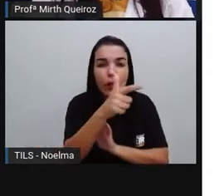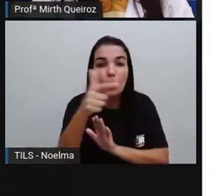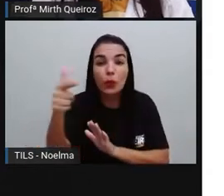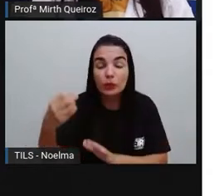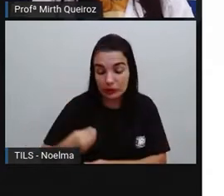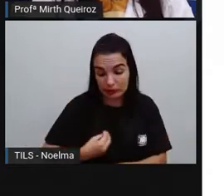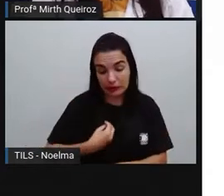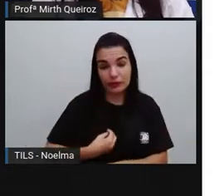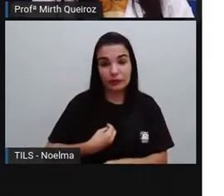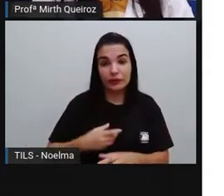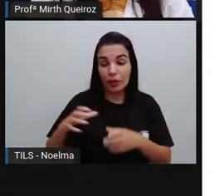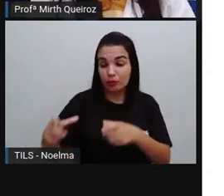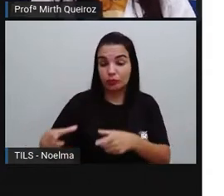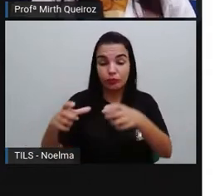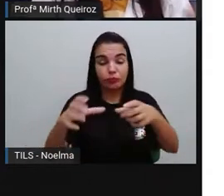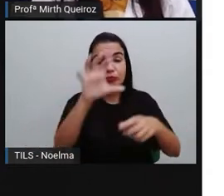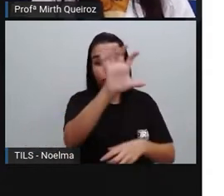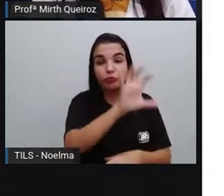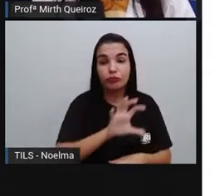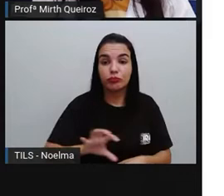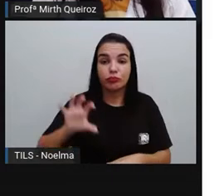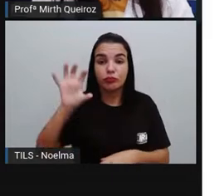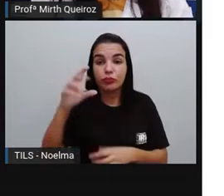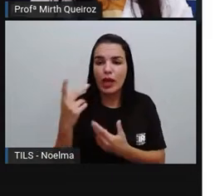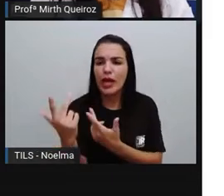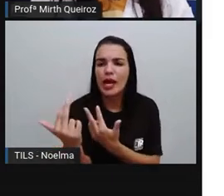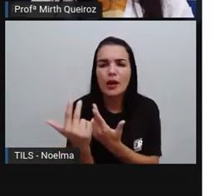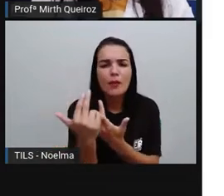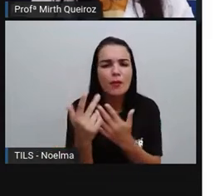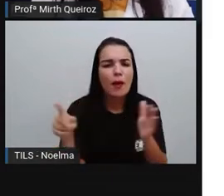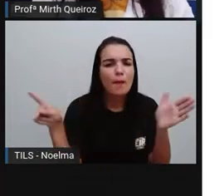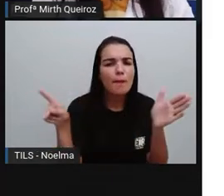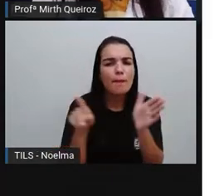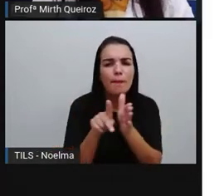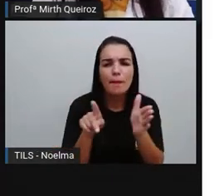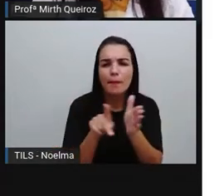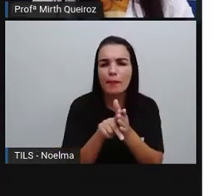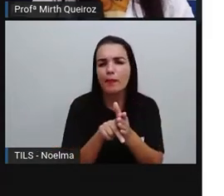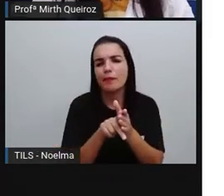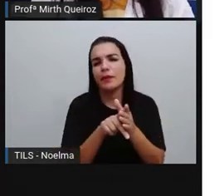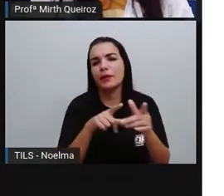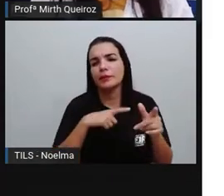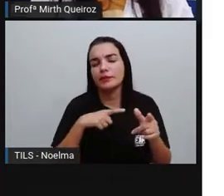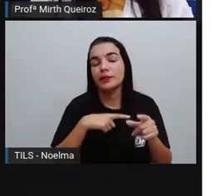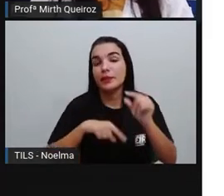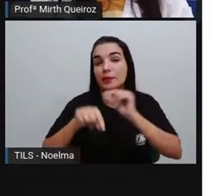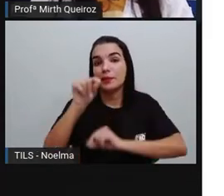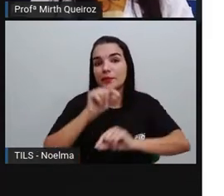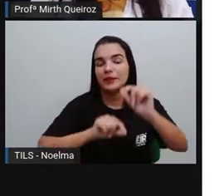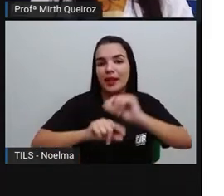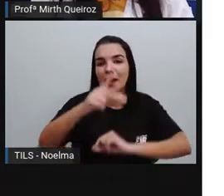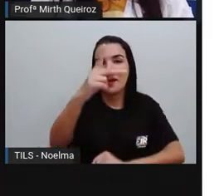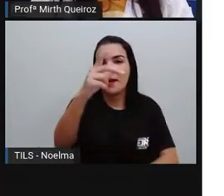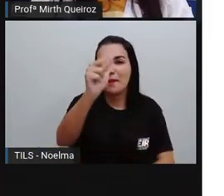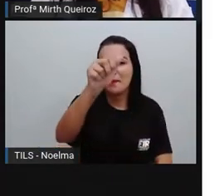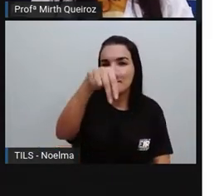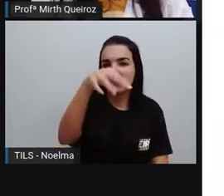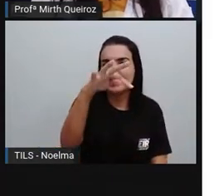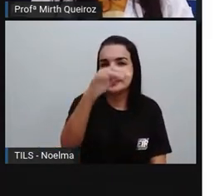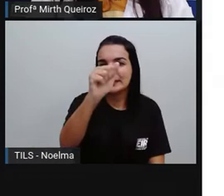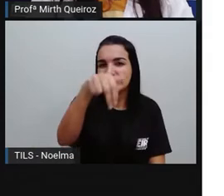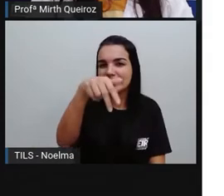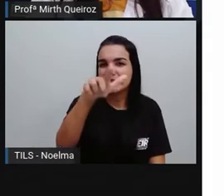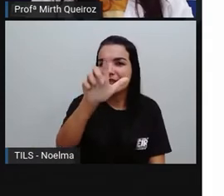uma determinada região, tal qual vocês viram aí com o Pantanal, né? Além disso, inclui também